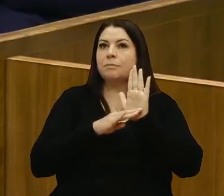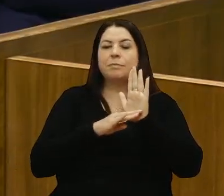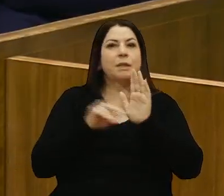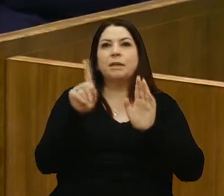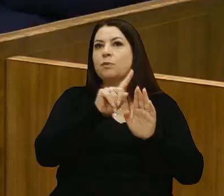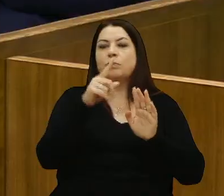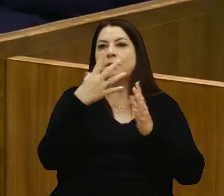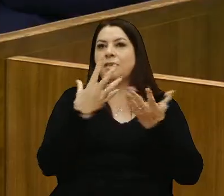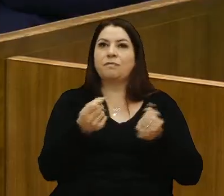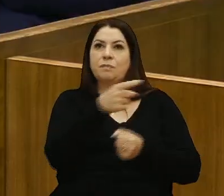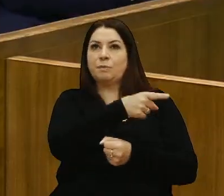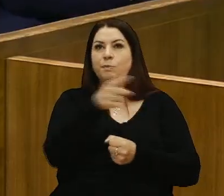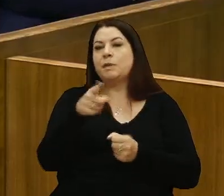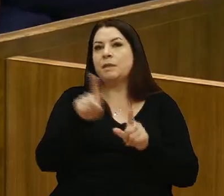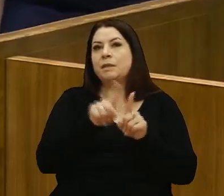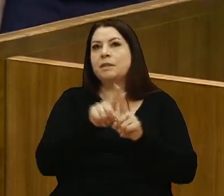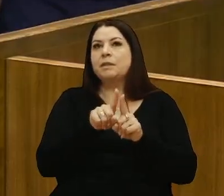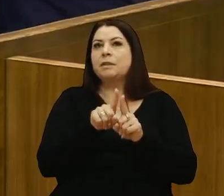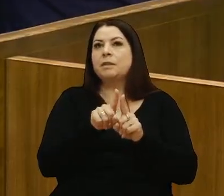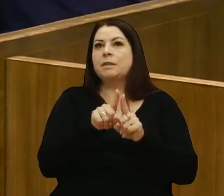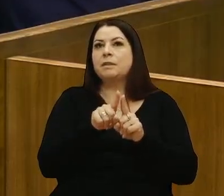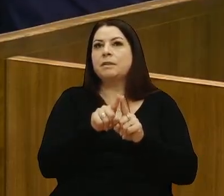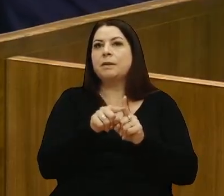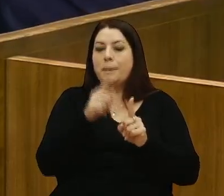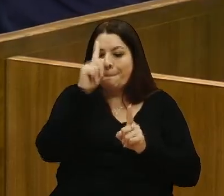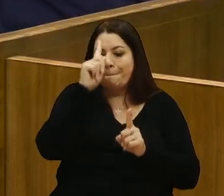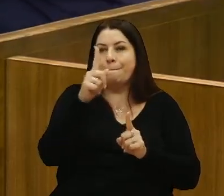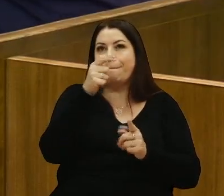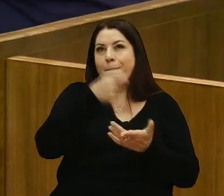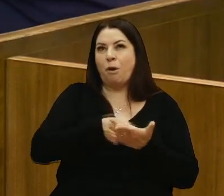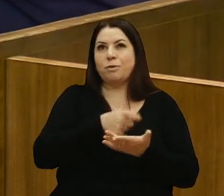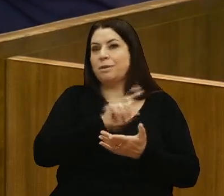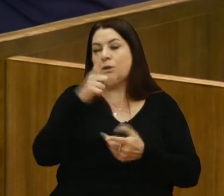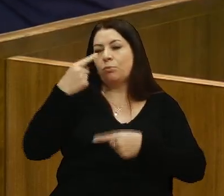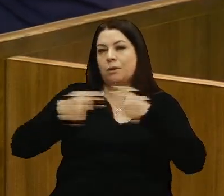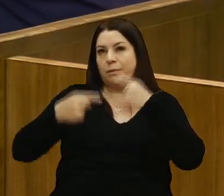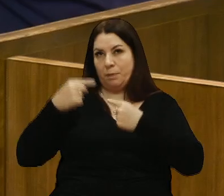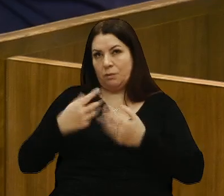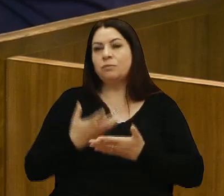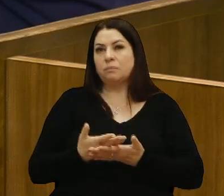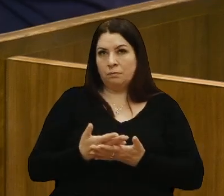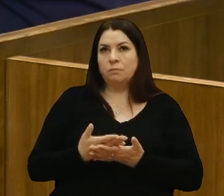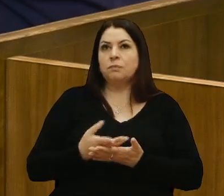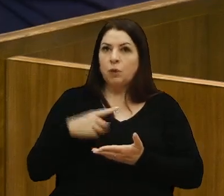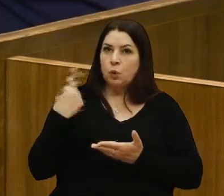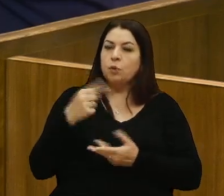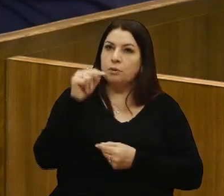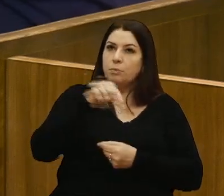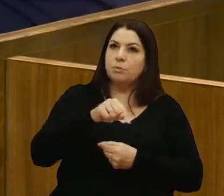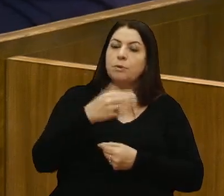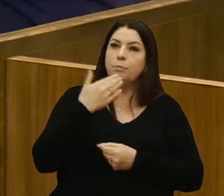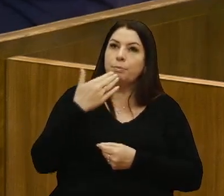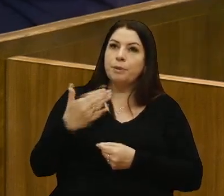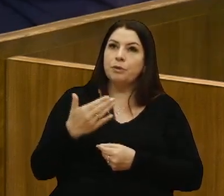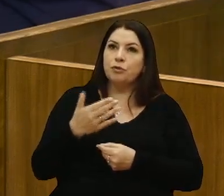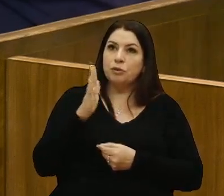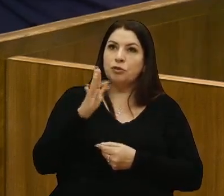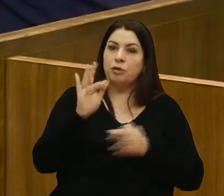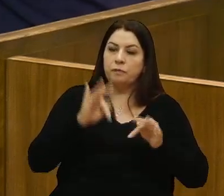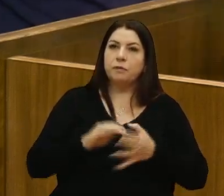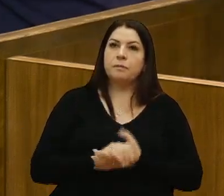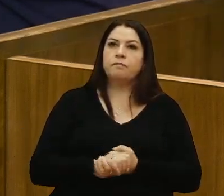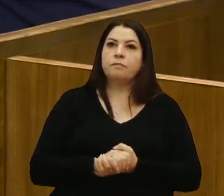que essa medida seja imposta sem debate. Nós estamos aqui pedindo, e já